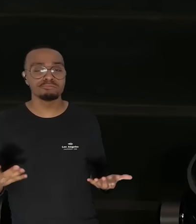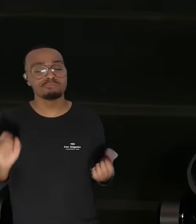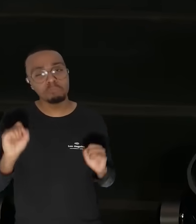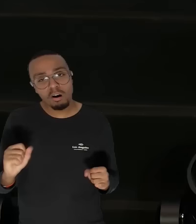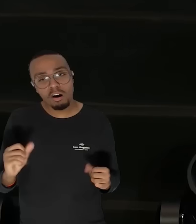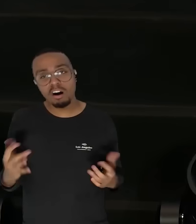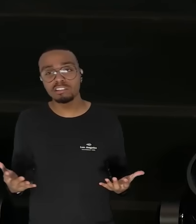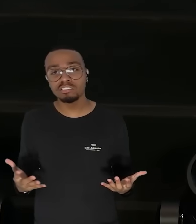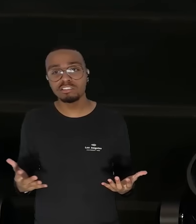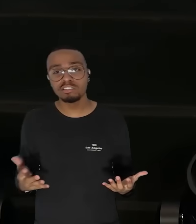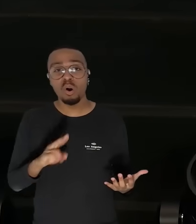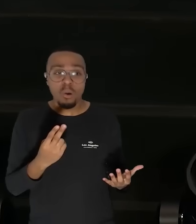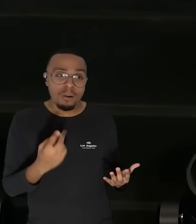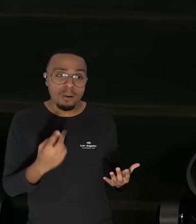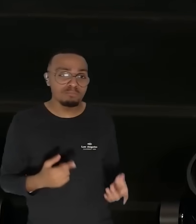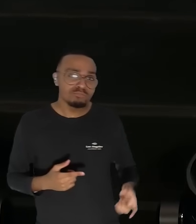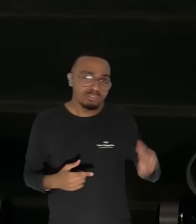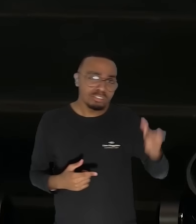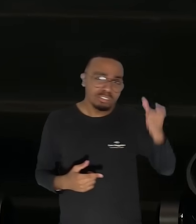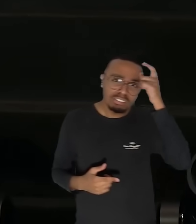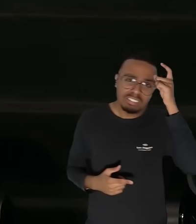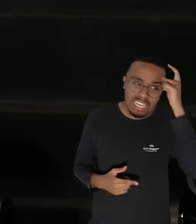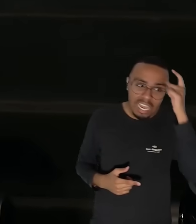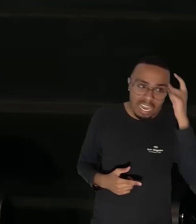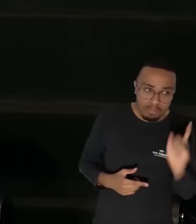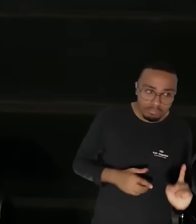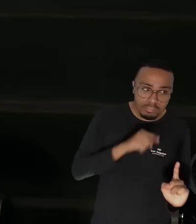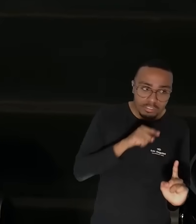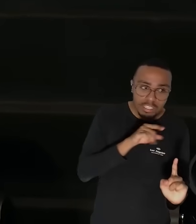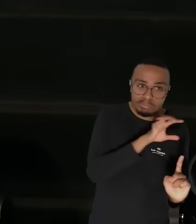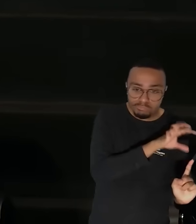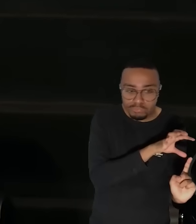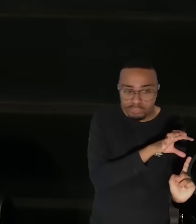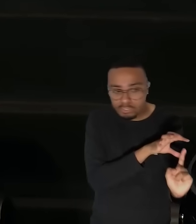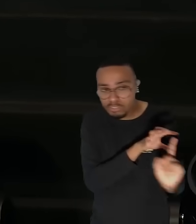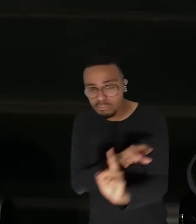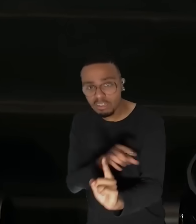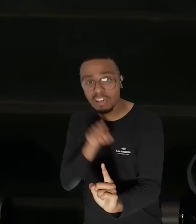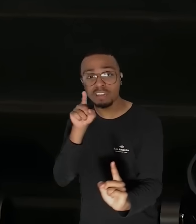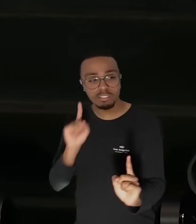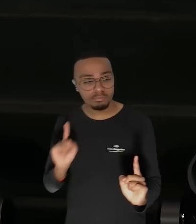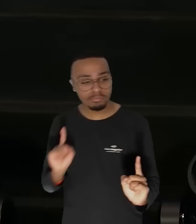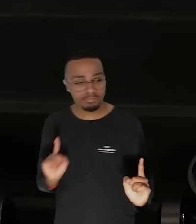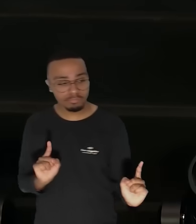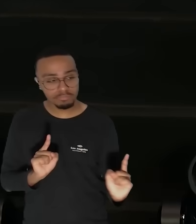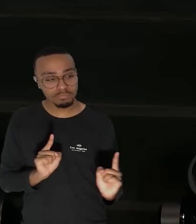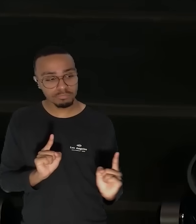Sim, o diabo pode plantar gente perto de você para tentar tirar a sua vida.